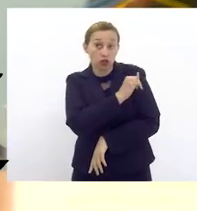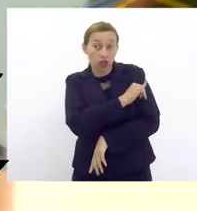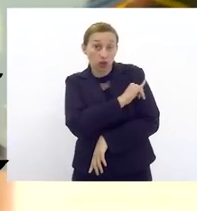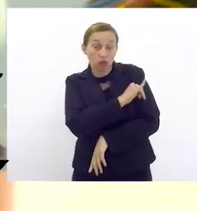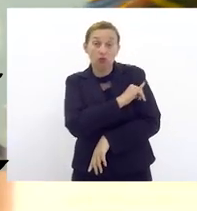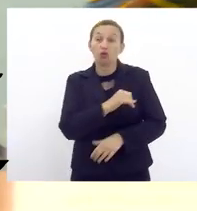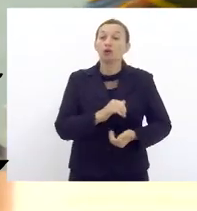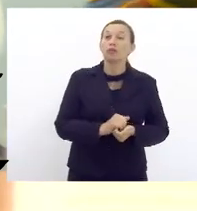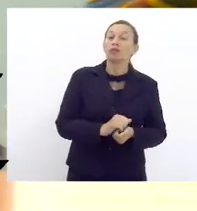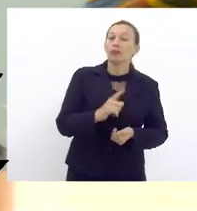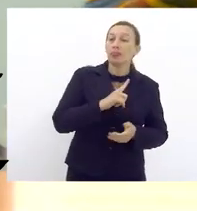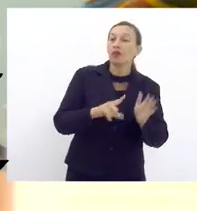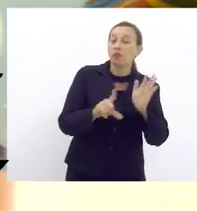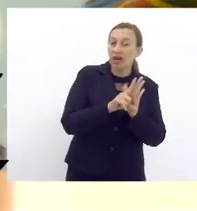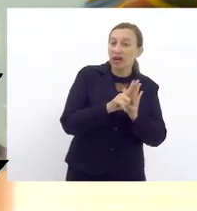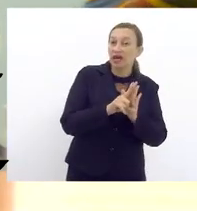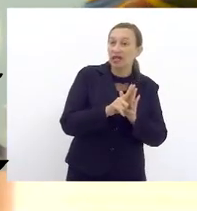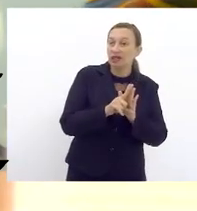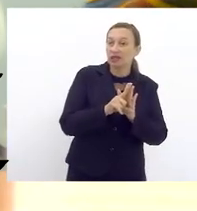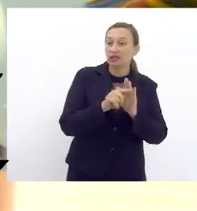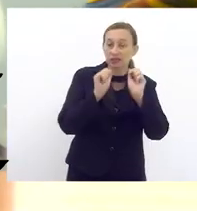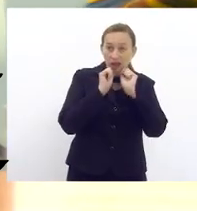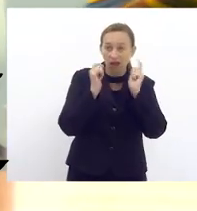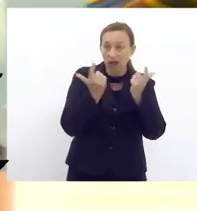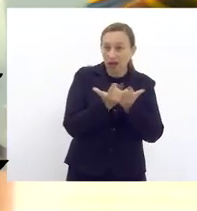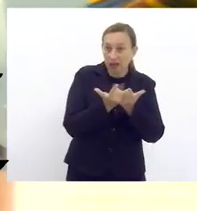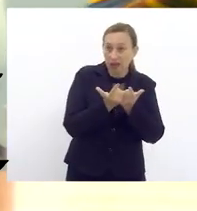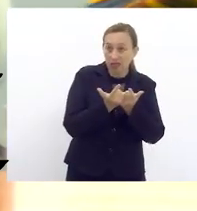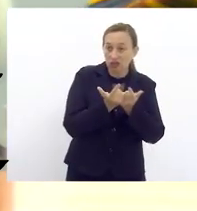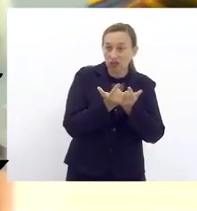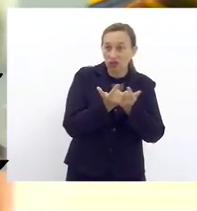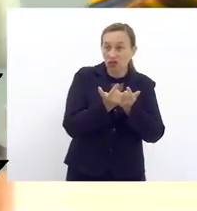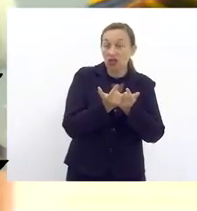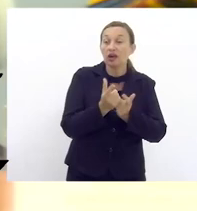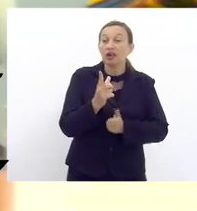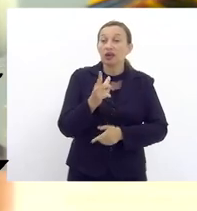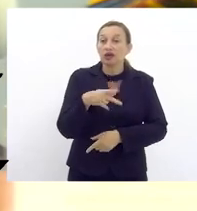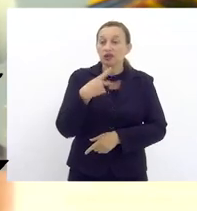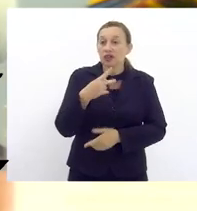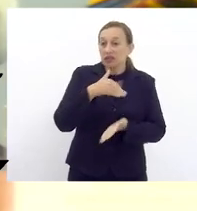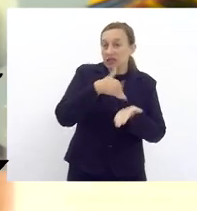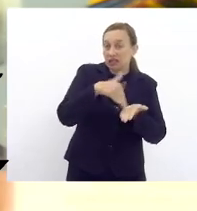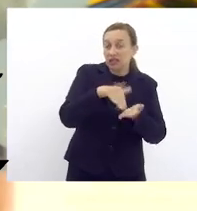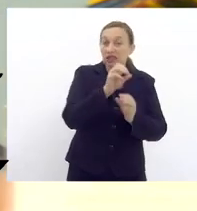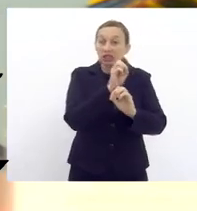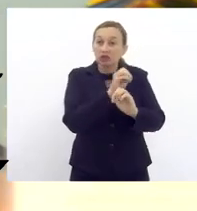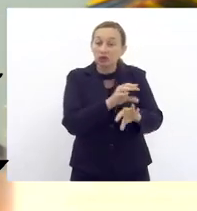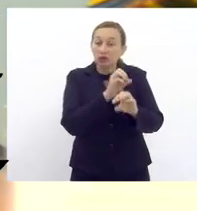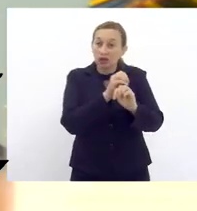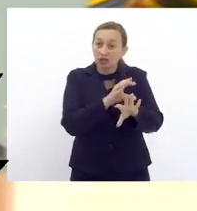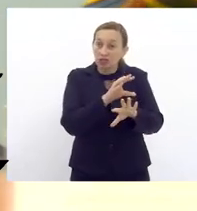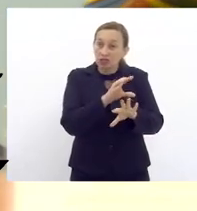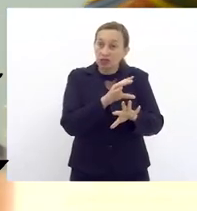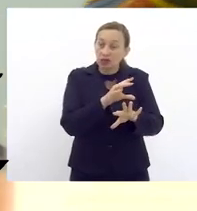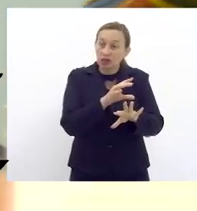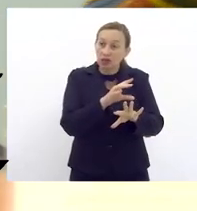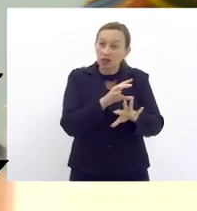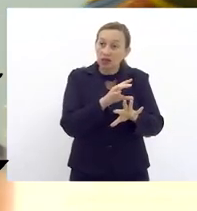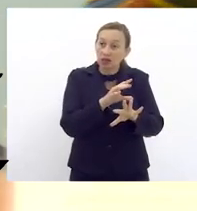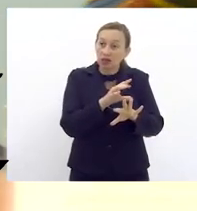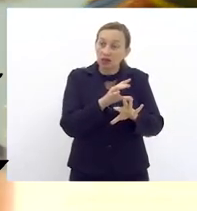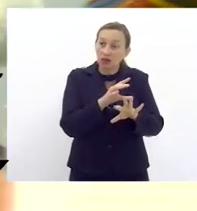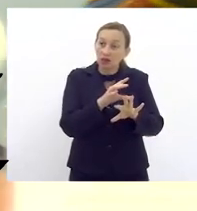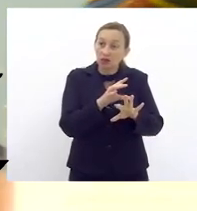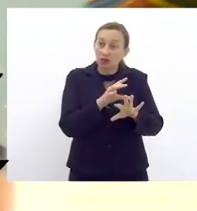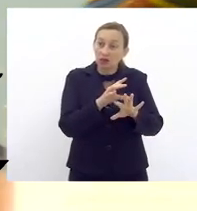E tem uma lei na casa em vigor né que diz que a secretaria de educação ela tem que ser ela tem que